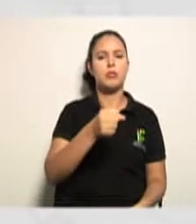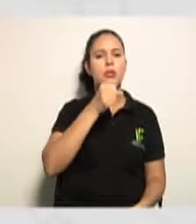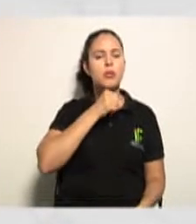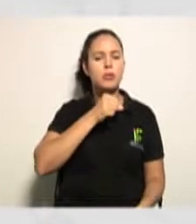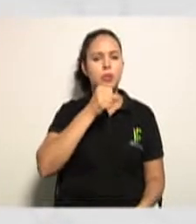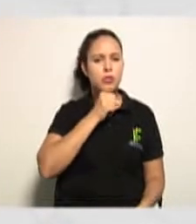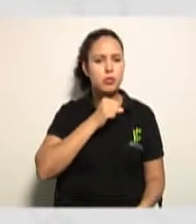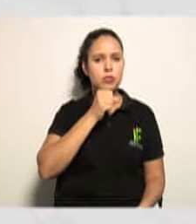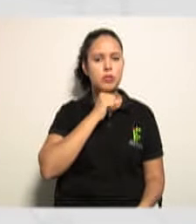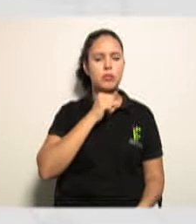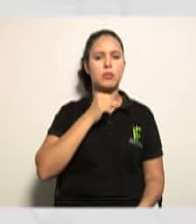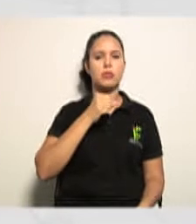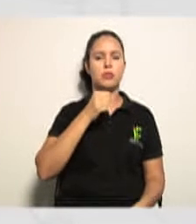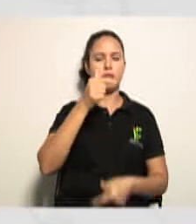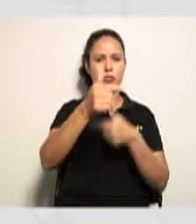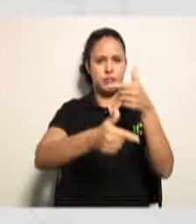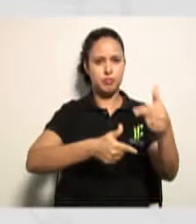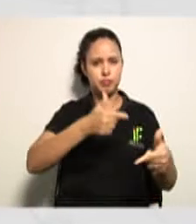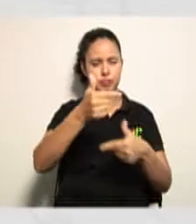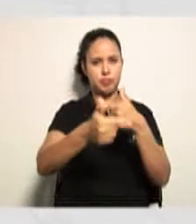nas fábricas e então